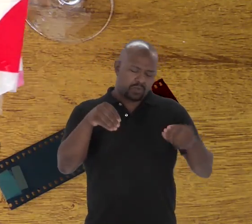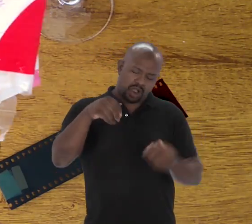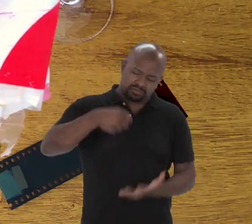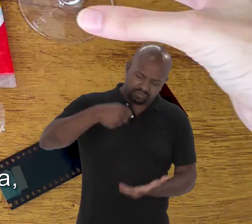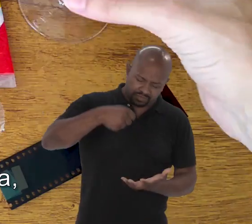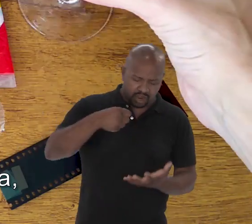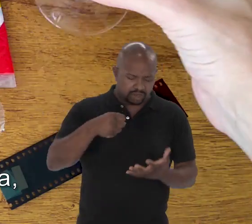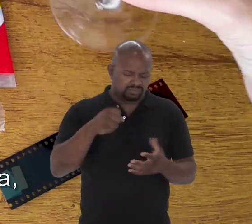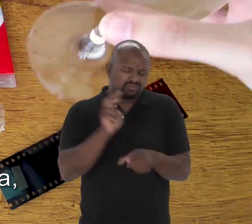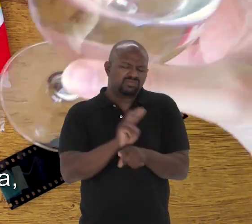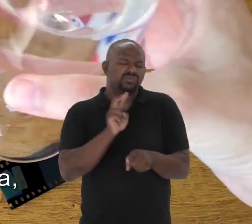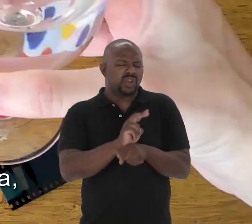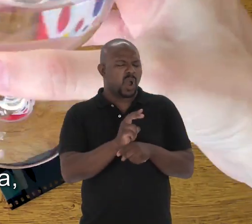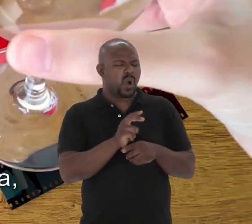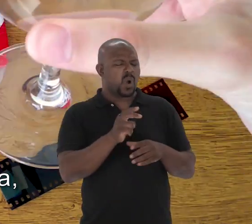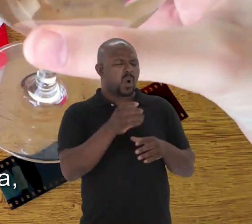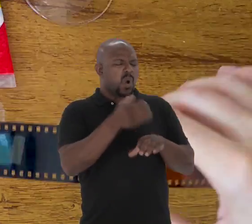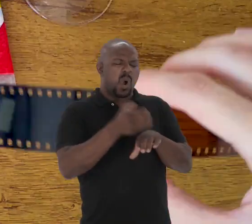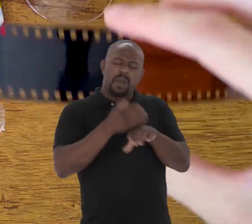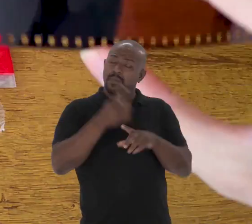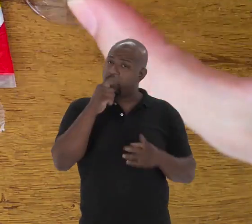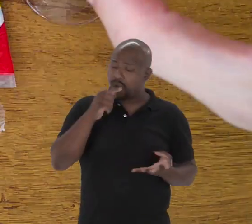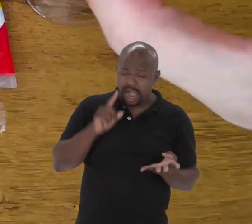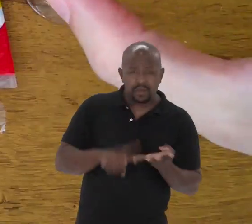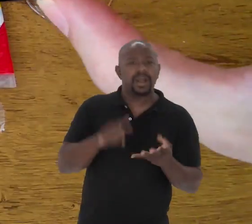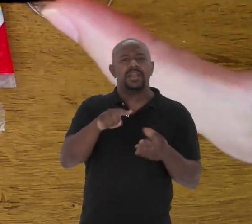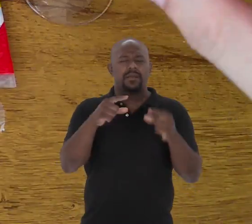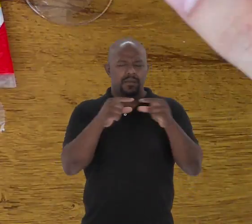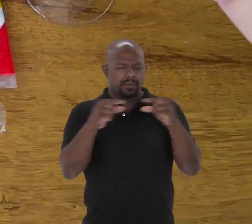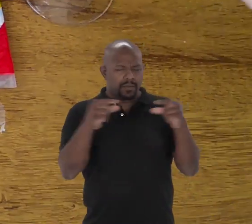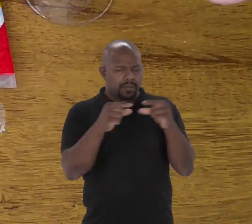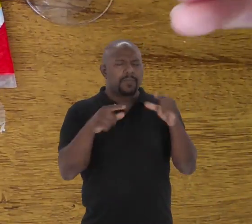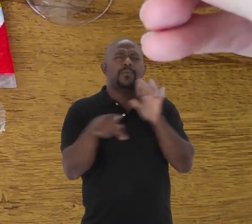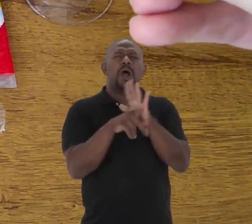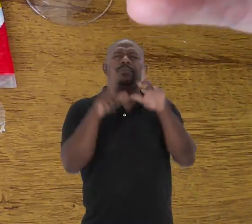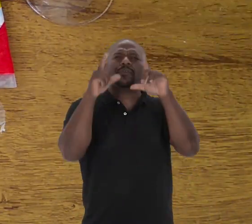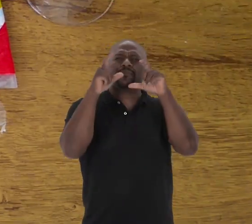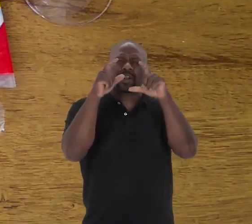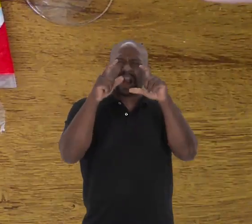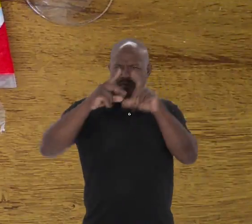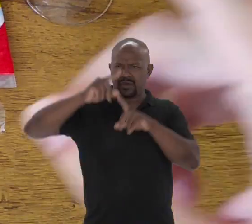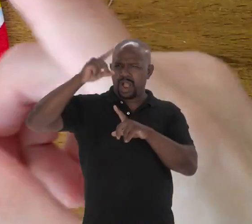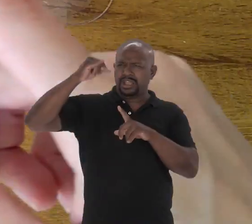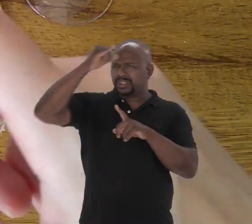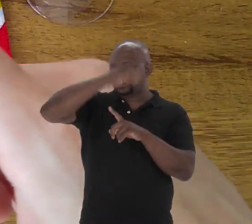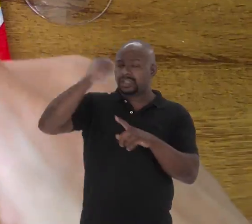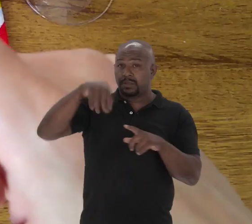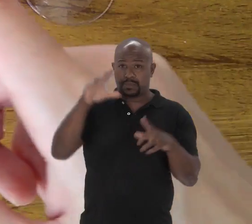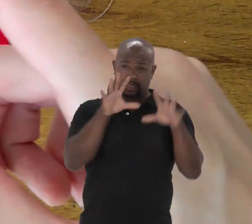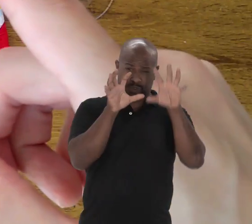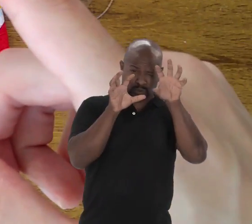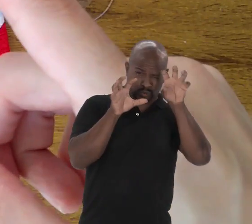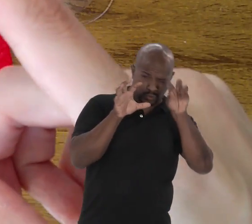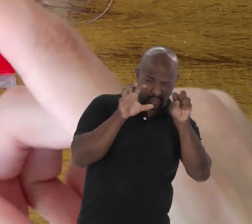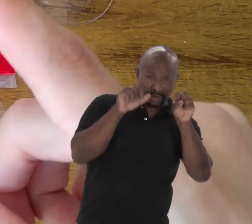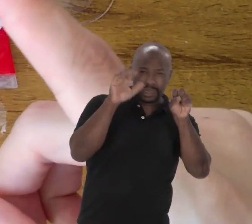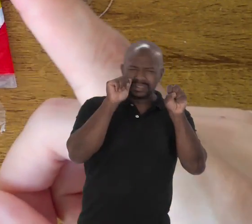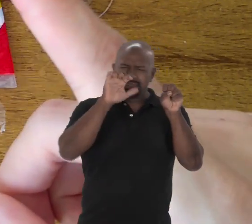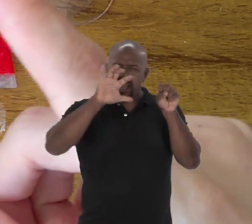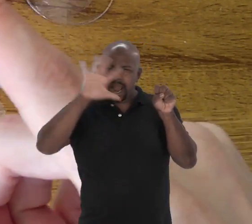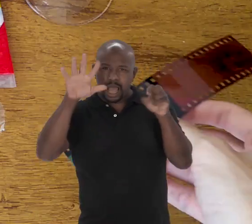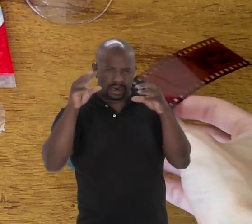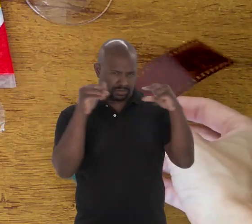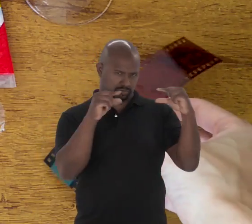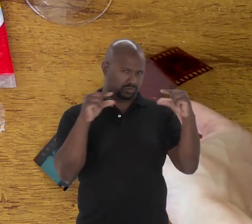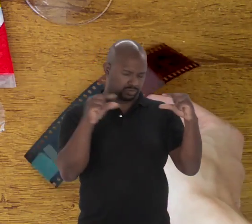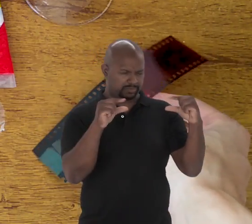de pão de forma. Um copo, que eu enchi com água, e um pedaço de filtro fotográfico antigo, uma parte mais escura e uma parte